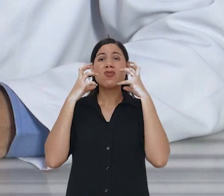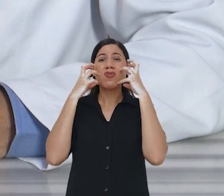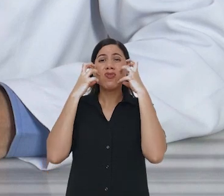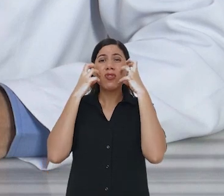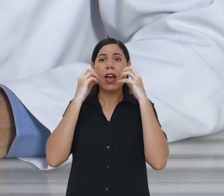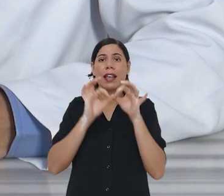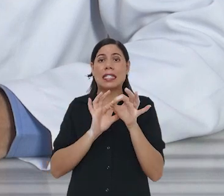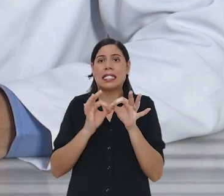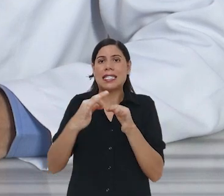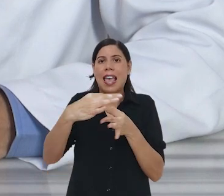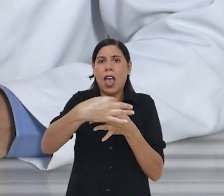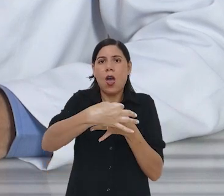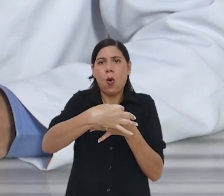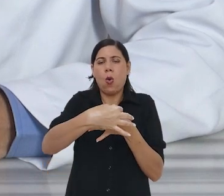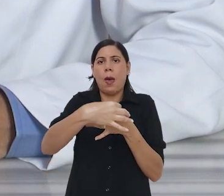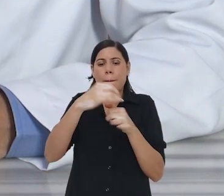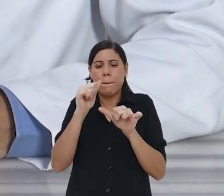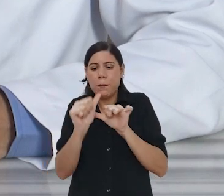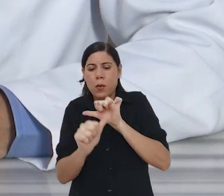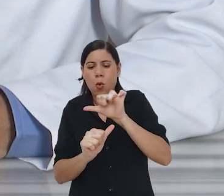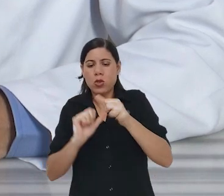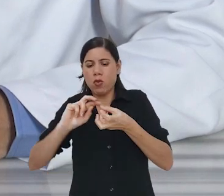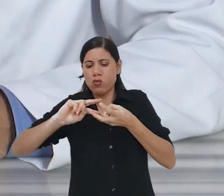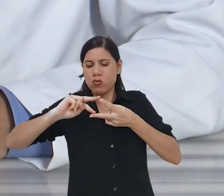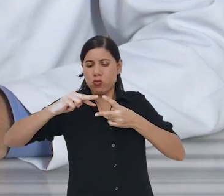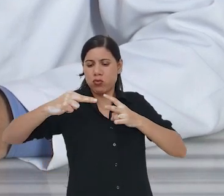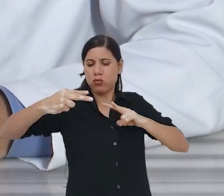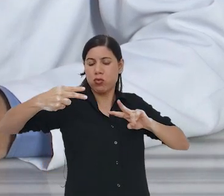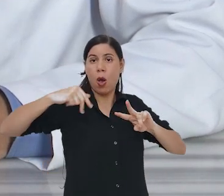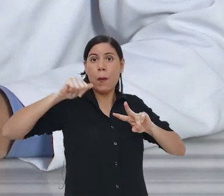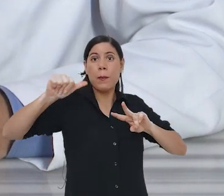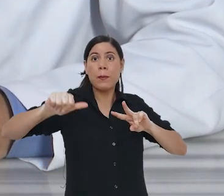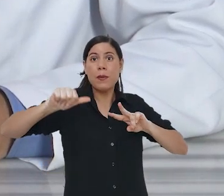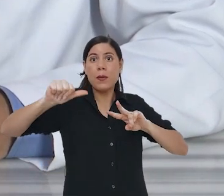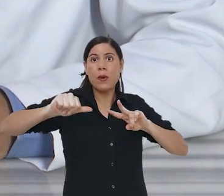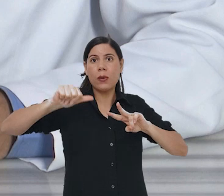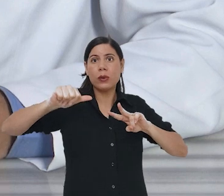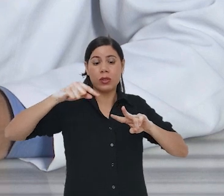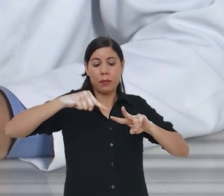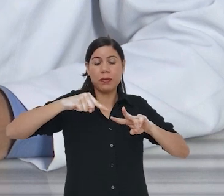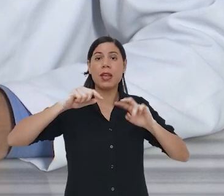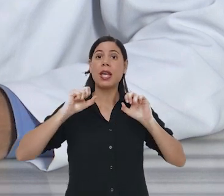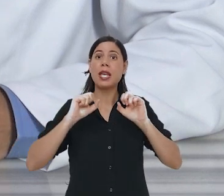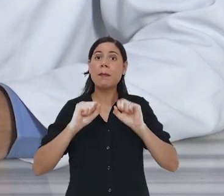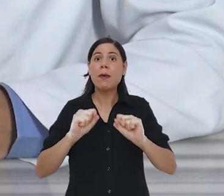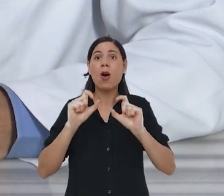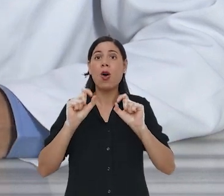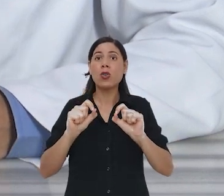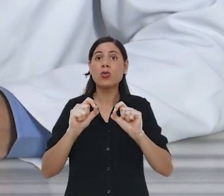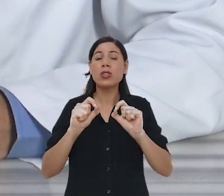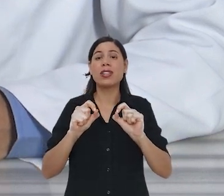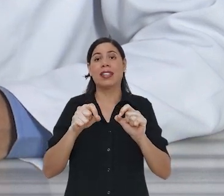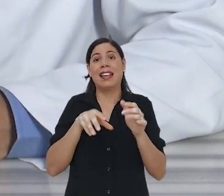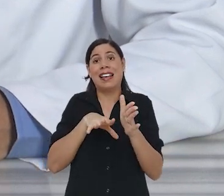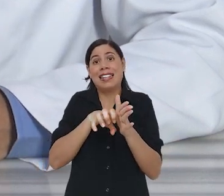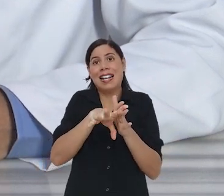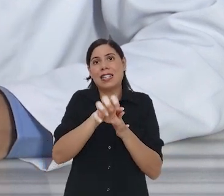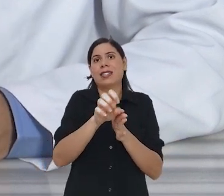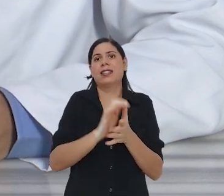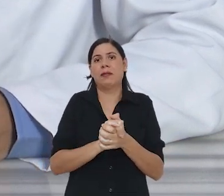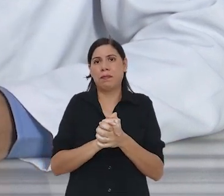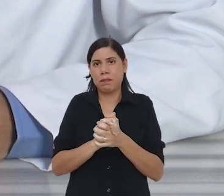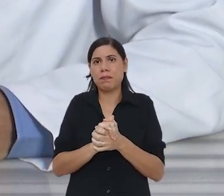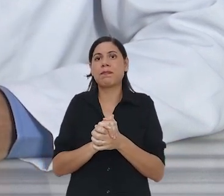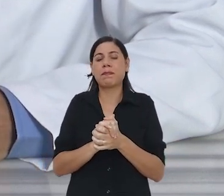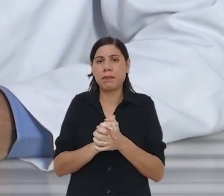envelhecimento celular, estimula mutações genéticas no DNA dessas células, que daí predispõe ao aumento da prevalência de câncer,